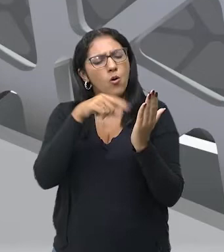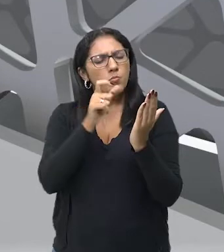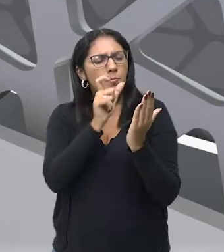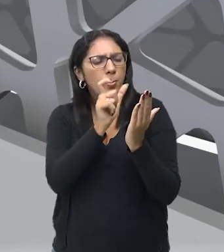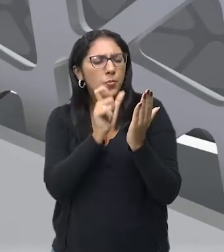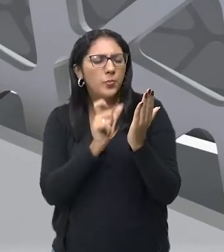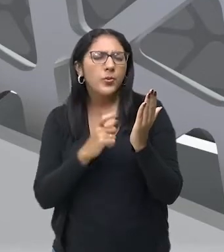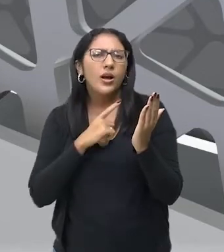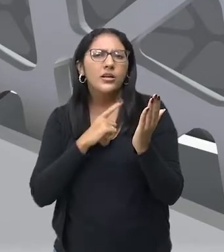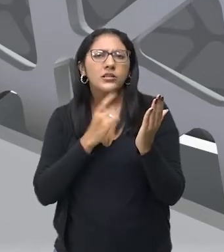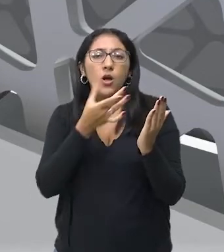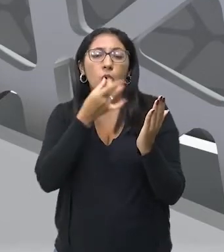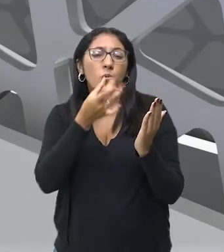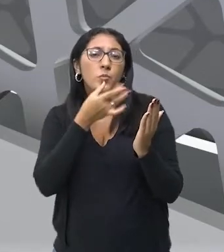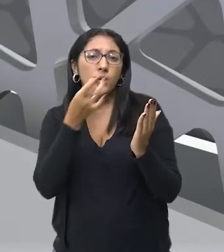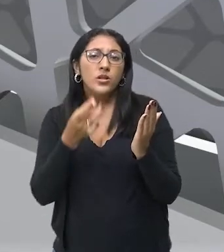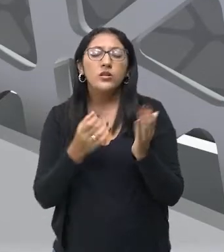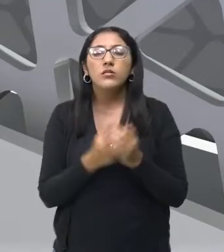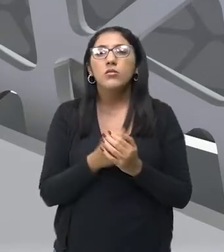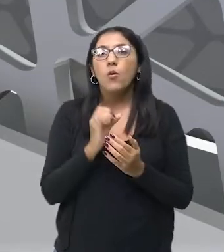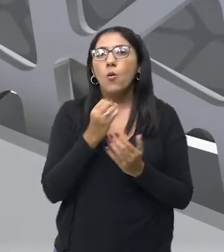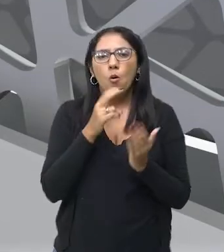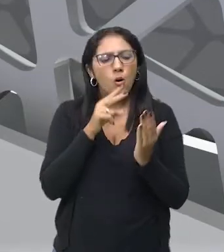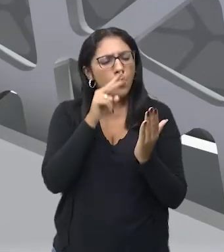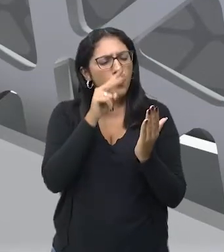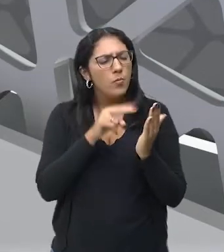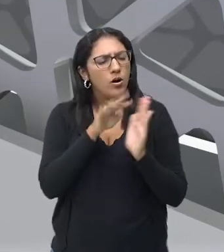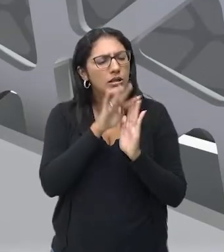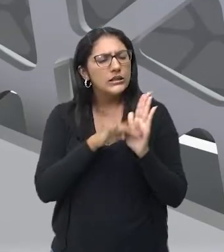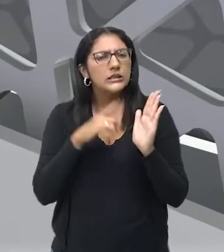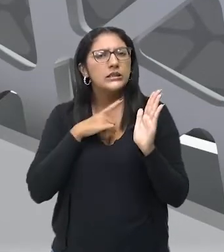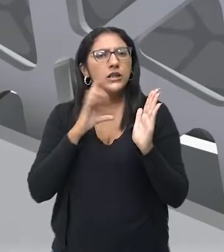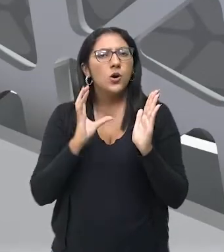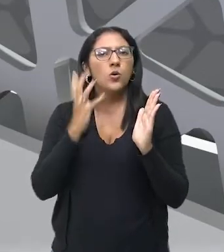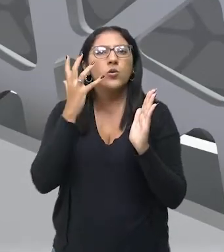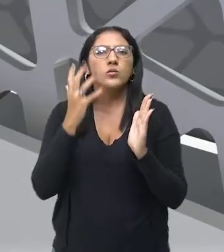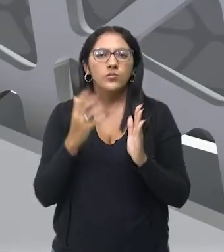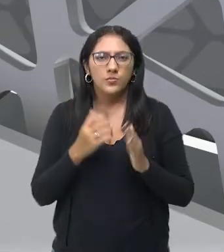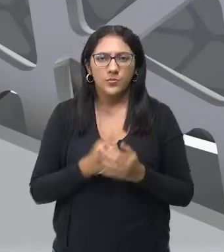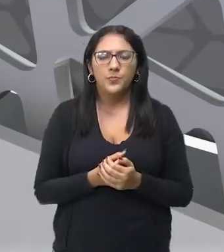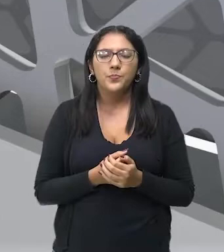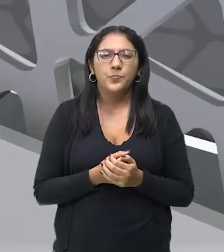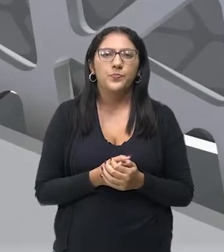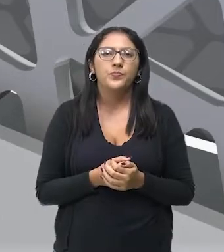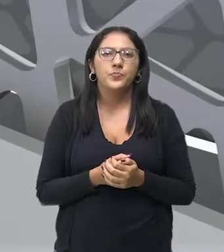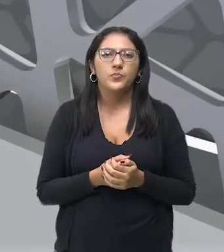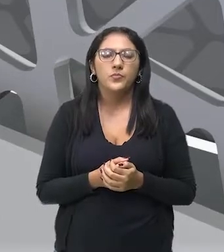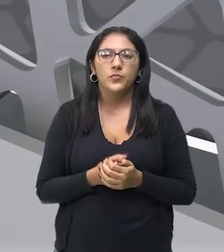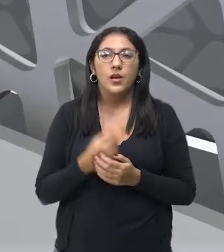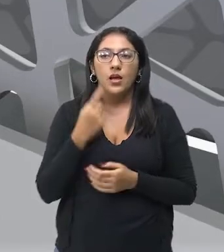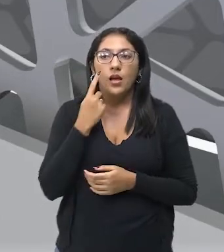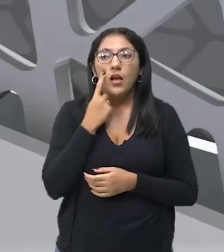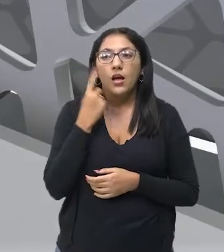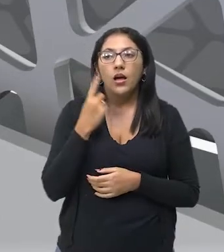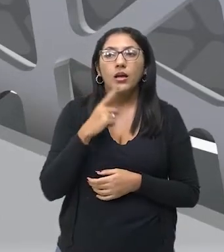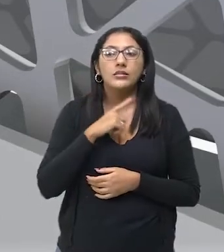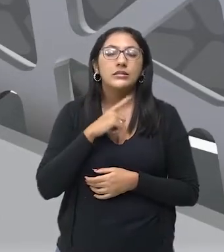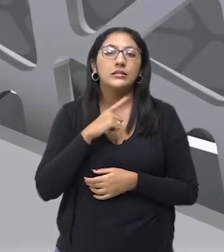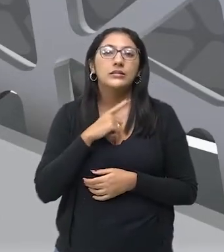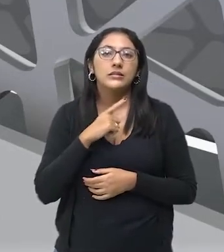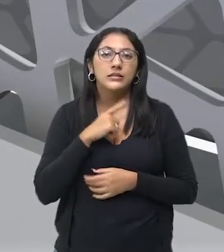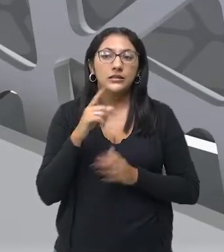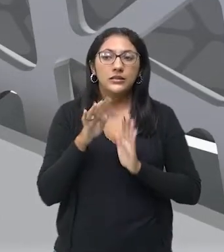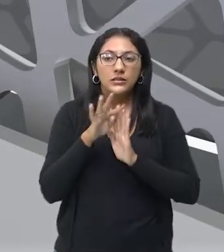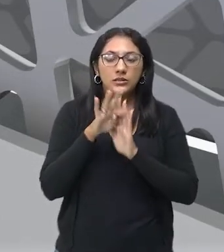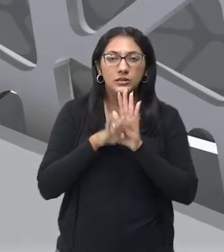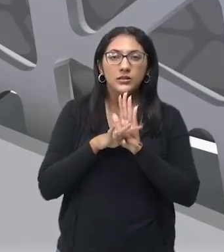traz uma opinião, que parte do meu texto traz um fato. E aí, a gente tem aqui, só para finalizar esse momento